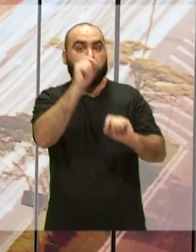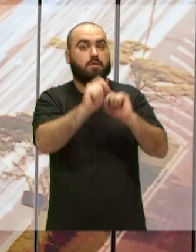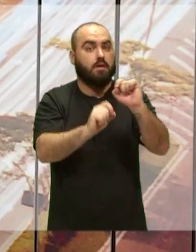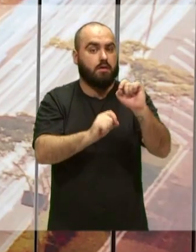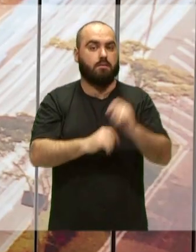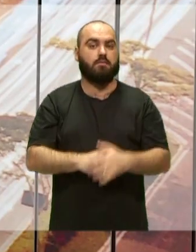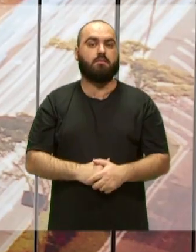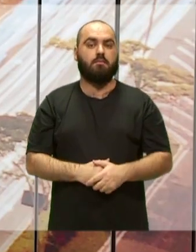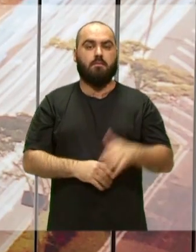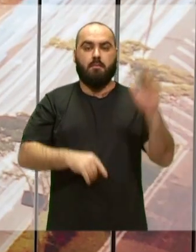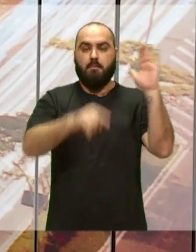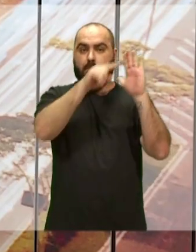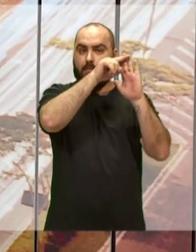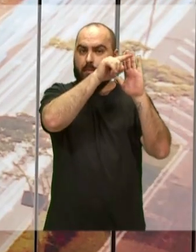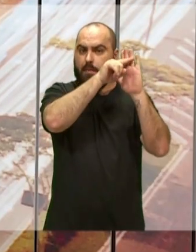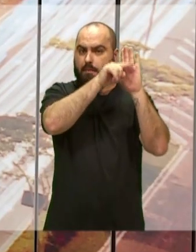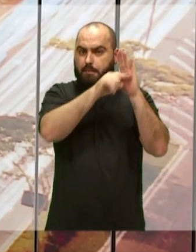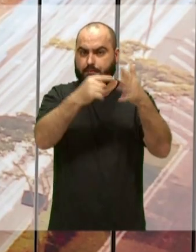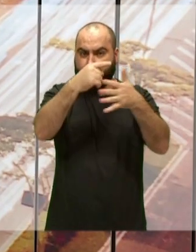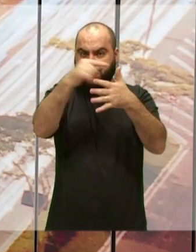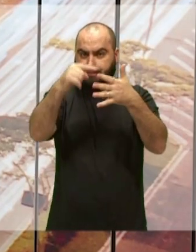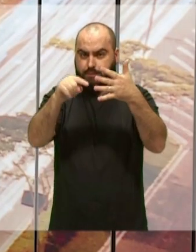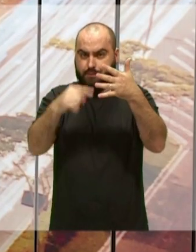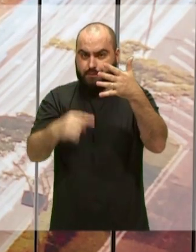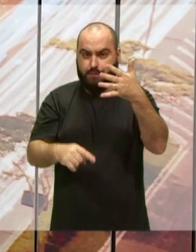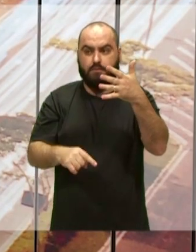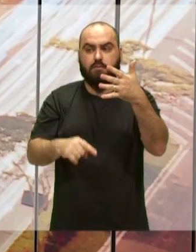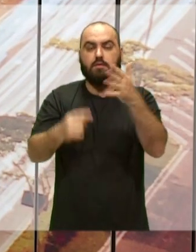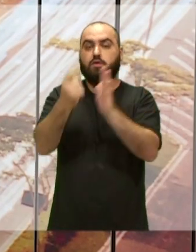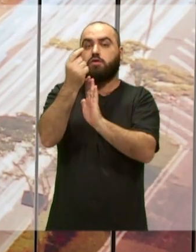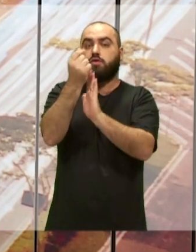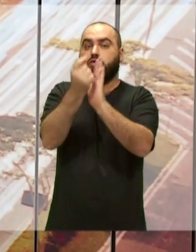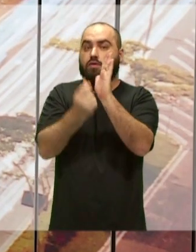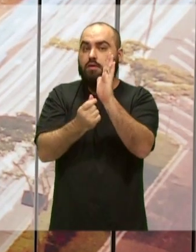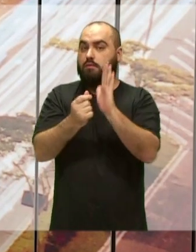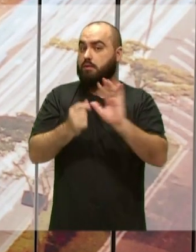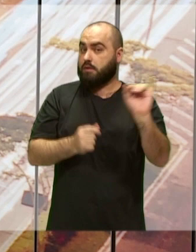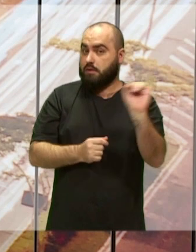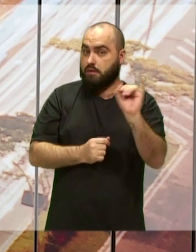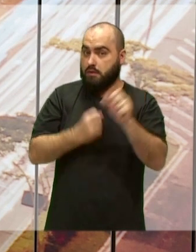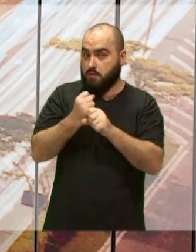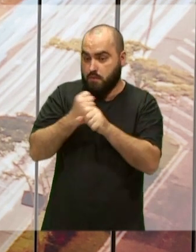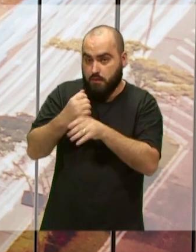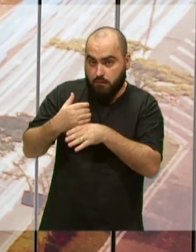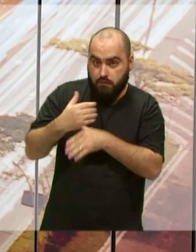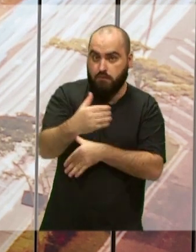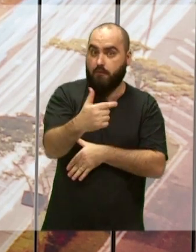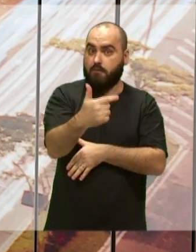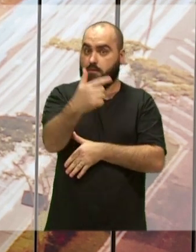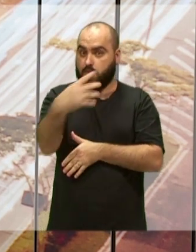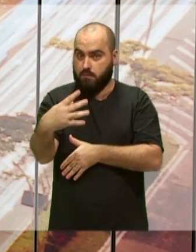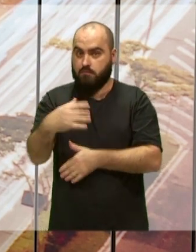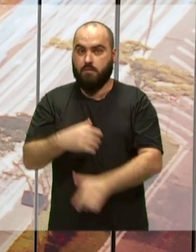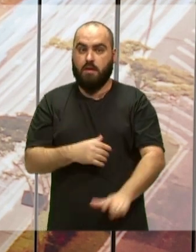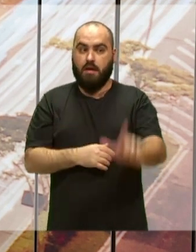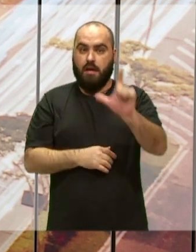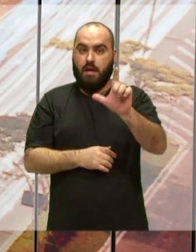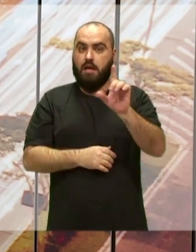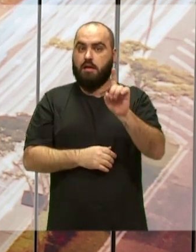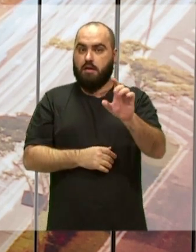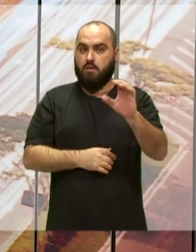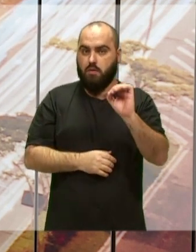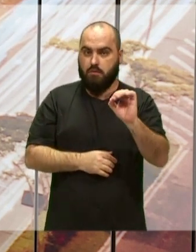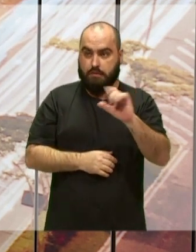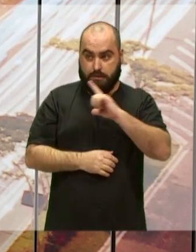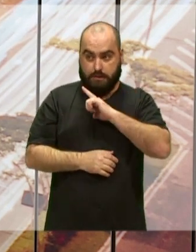das pautas orçamentárias as peças que tratam do orçamento para 2024 a LDO foram